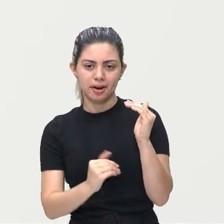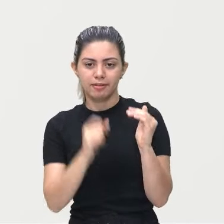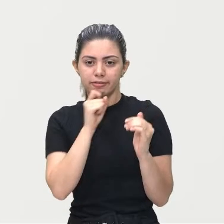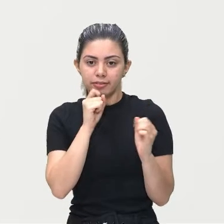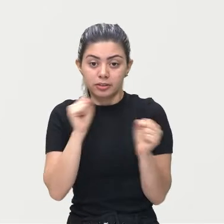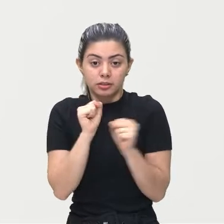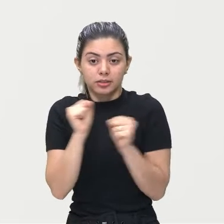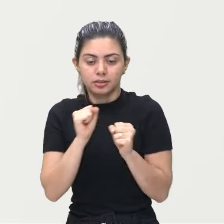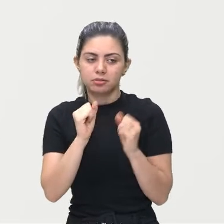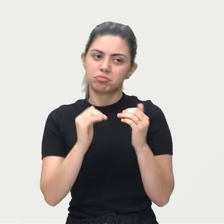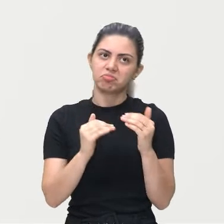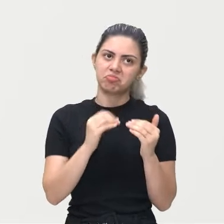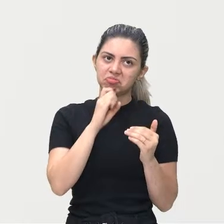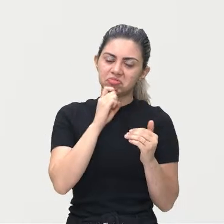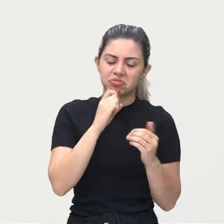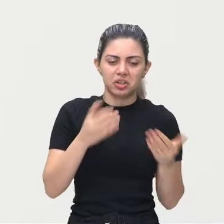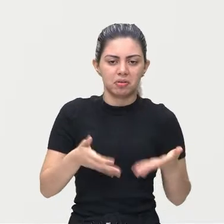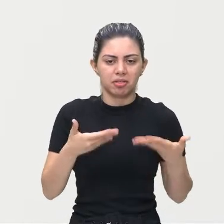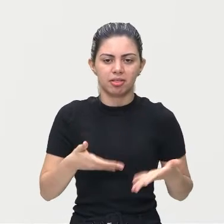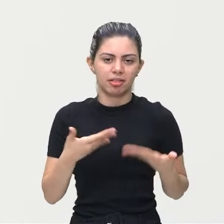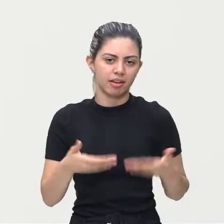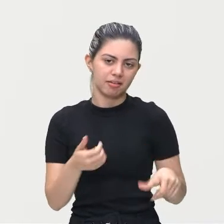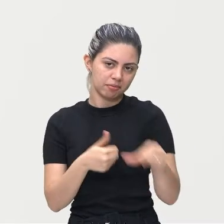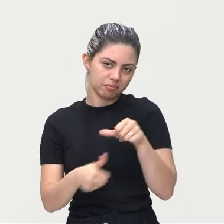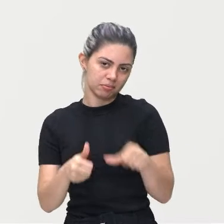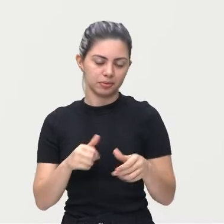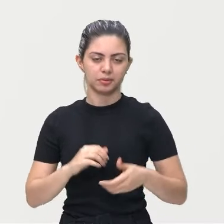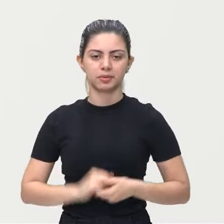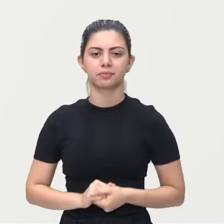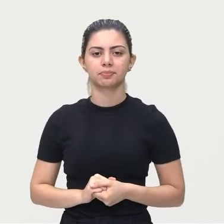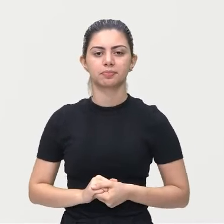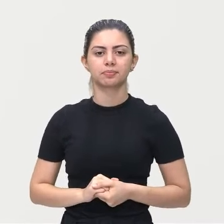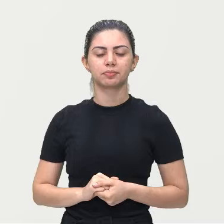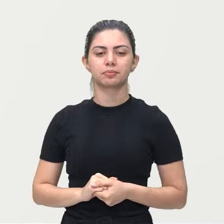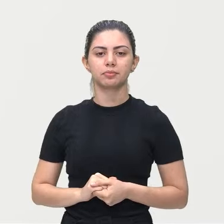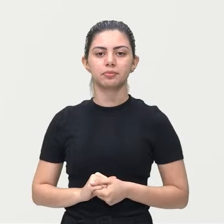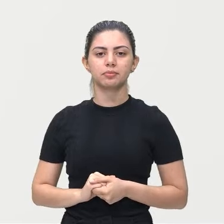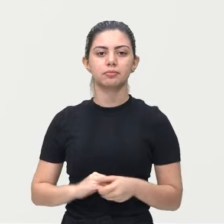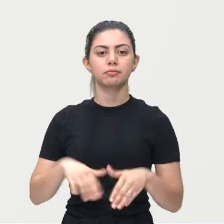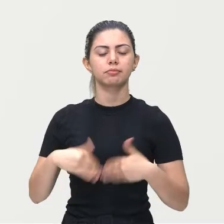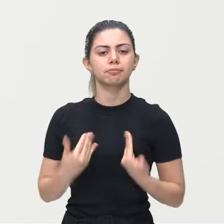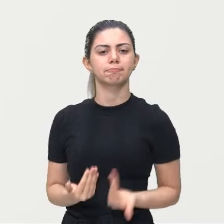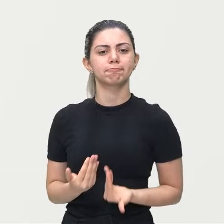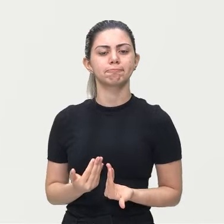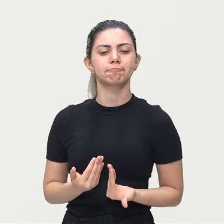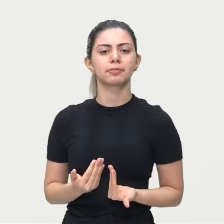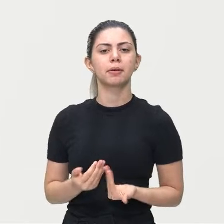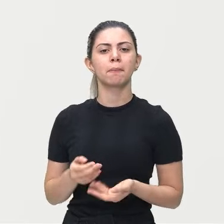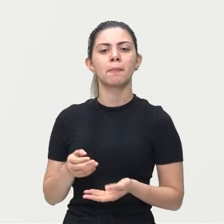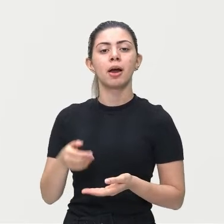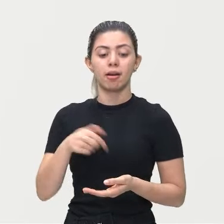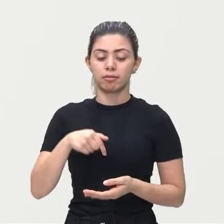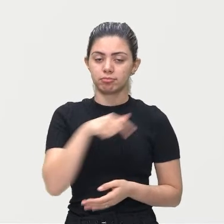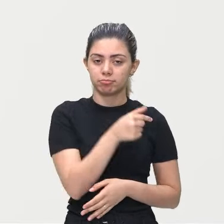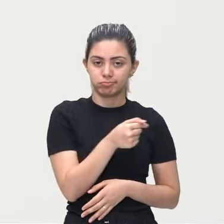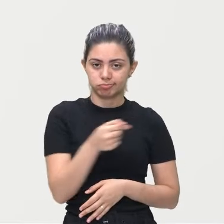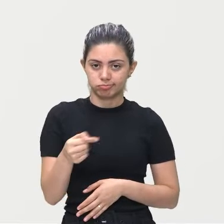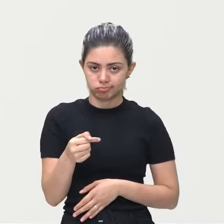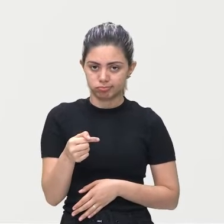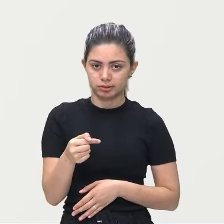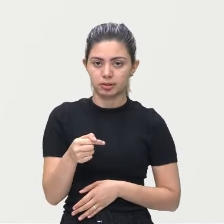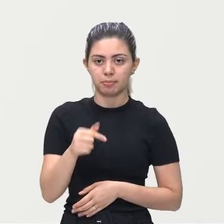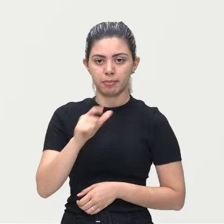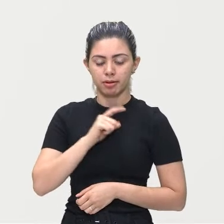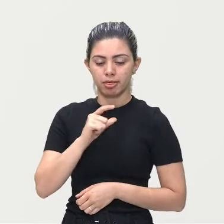intensidade. A mesma coisa acontece da parte positiva. Então, olha só. Nessa semana, a previsão